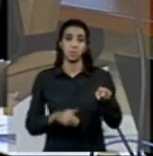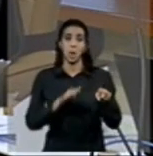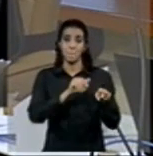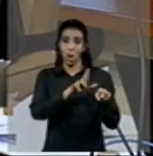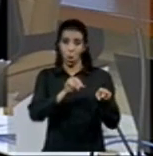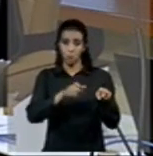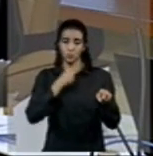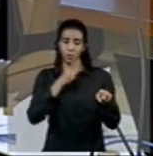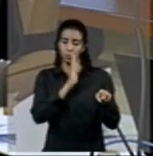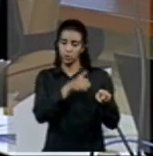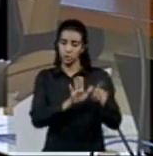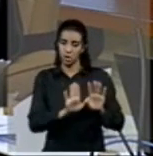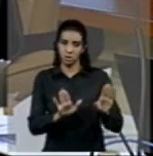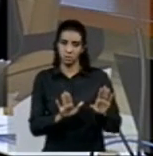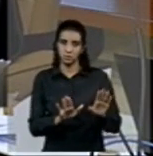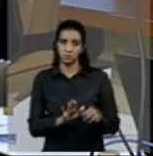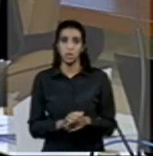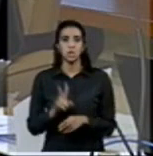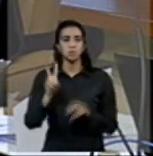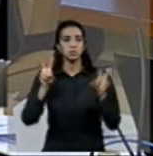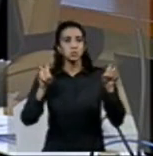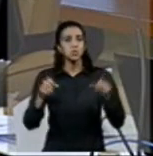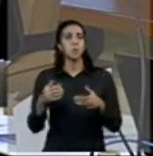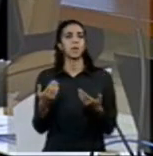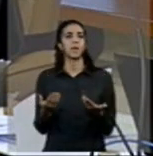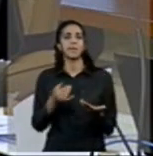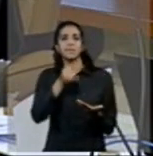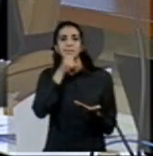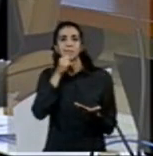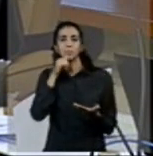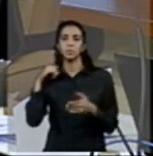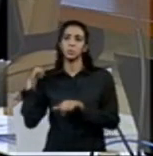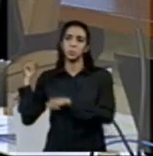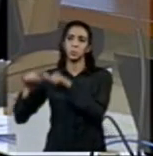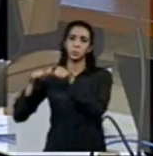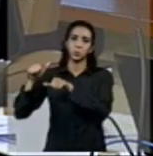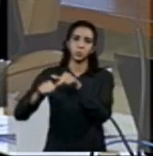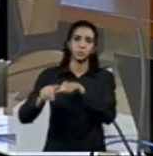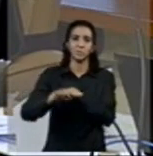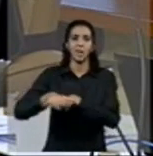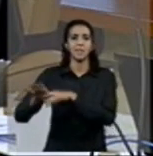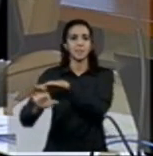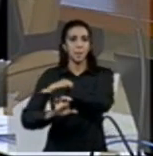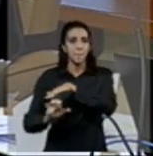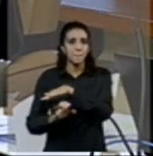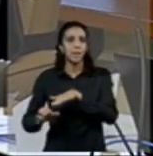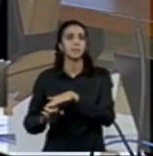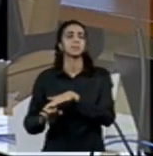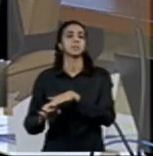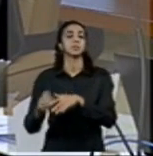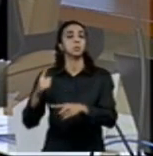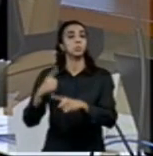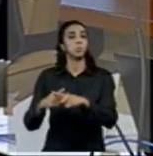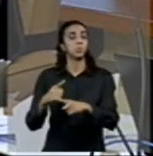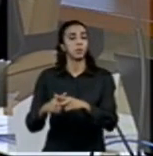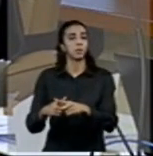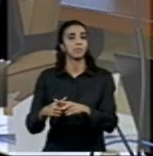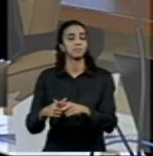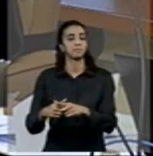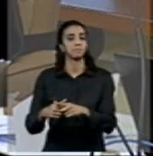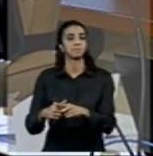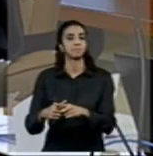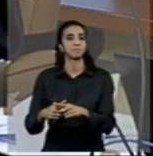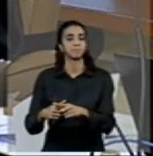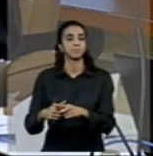Barroso quanto às transformações pelas quais a organização empresarial, impulsionada pela resposta